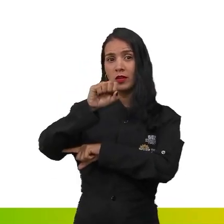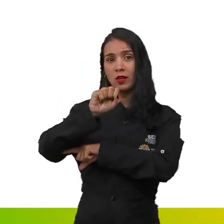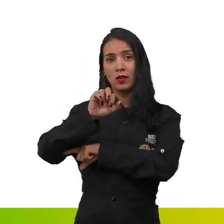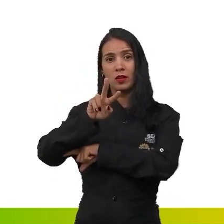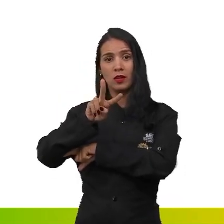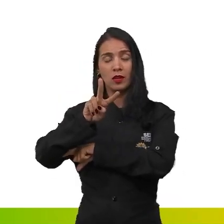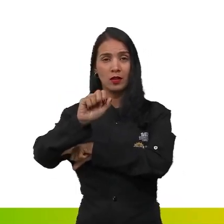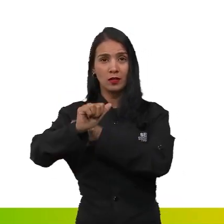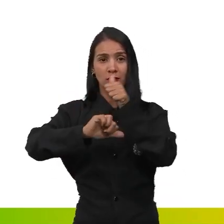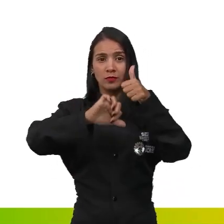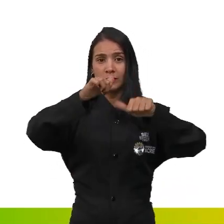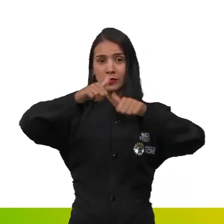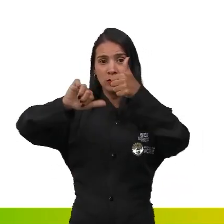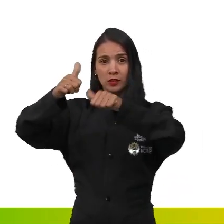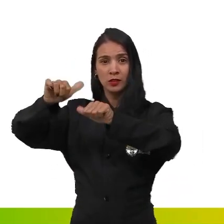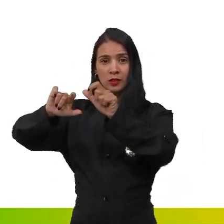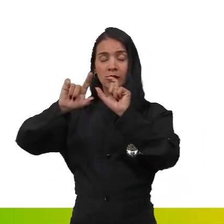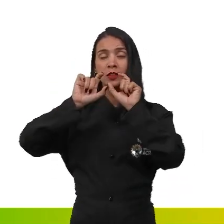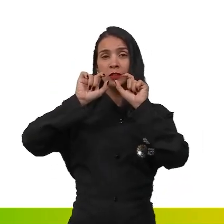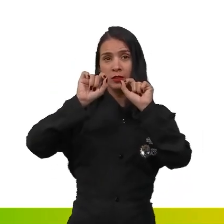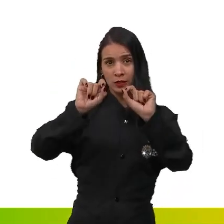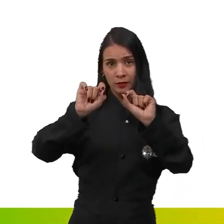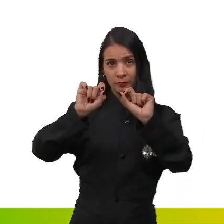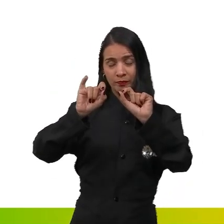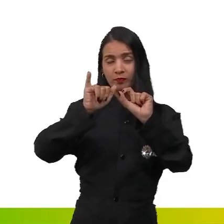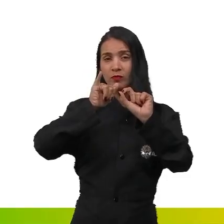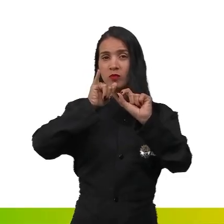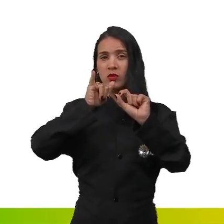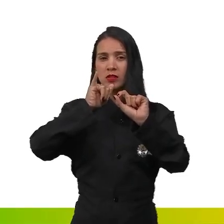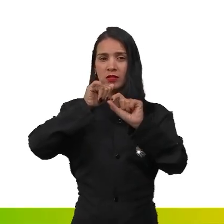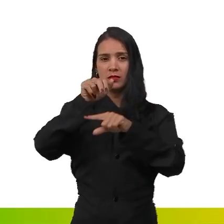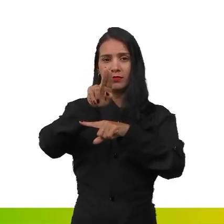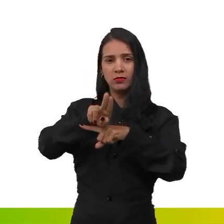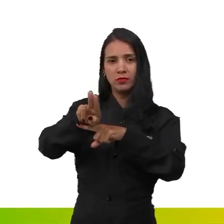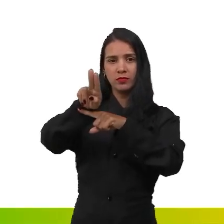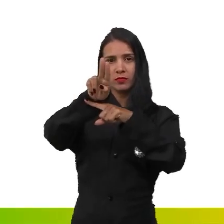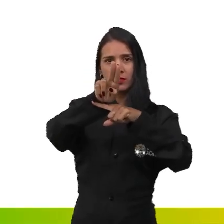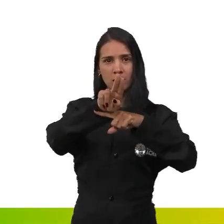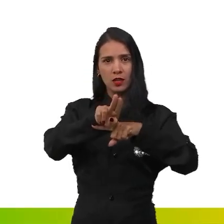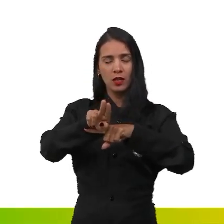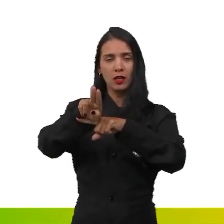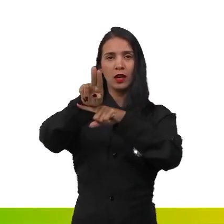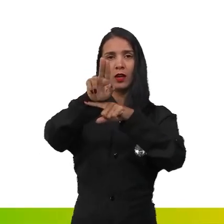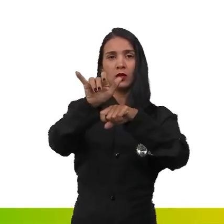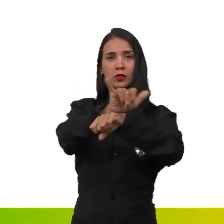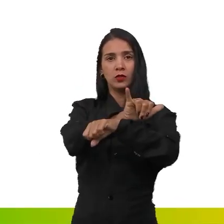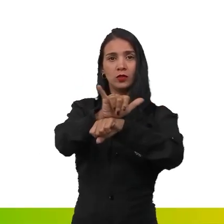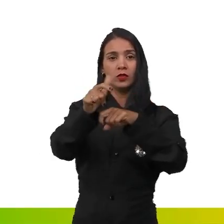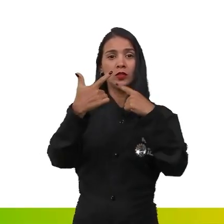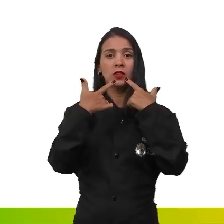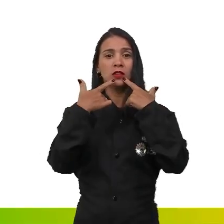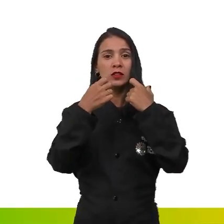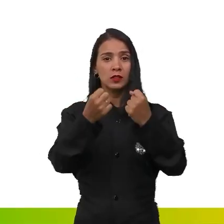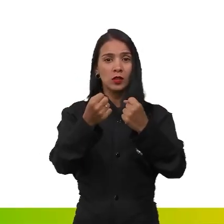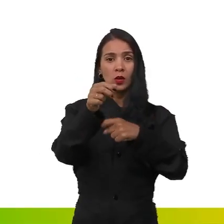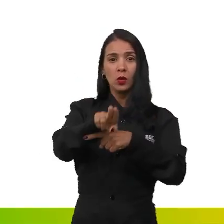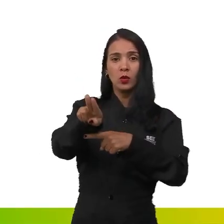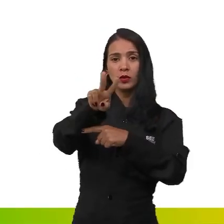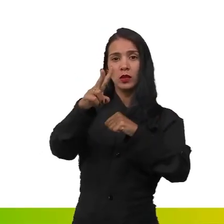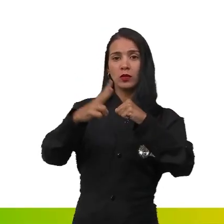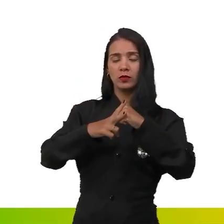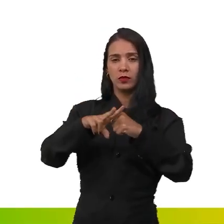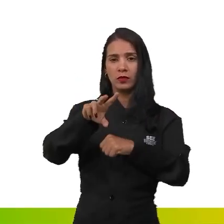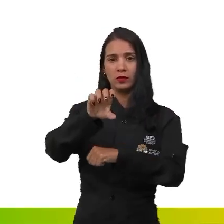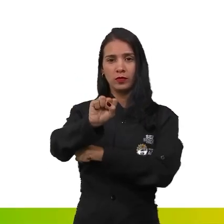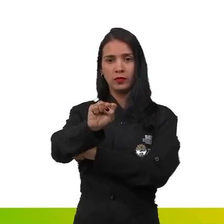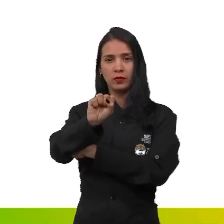a voz passiva analítica, ela usa o verbo ser mais o particípio,